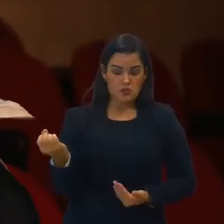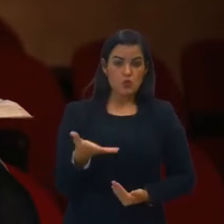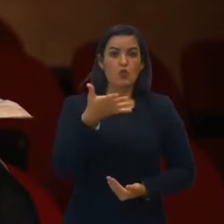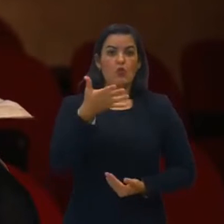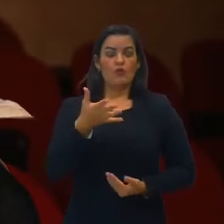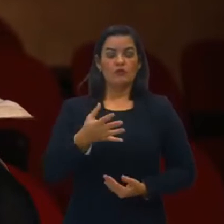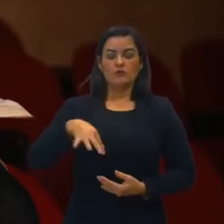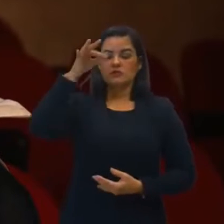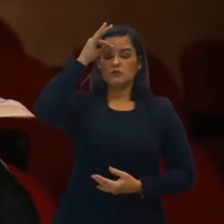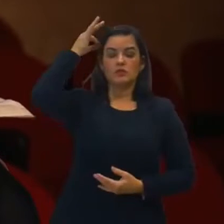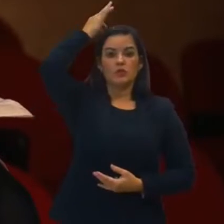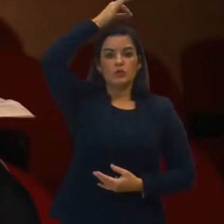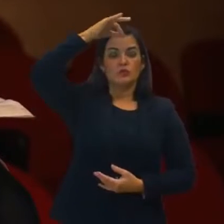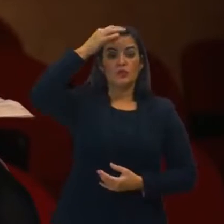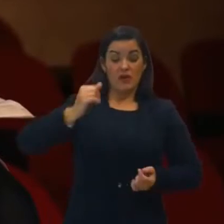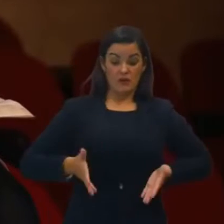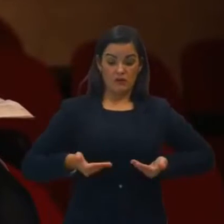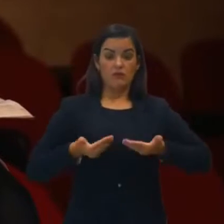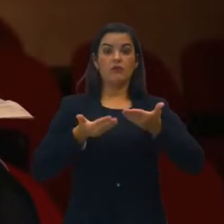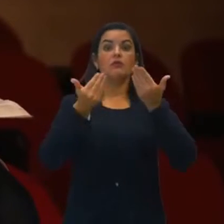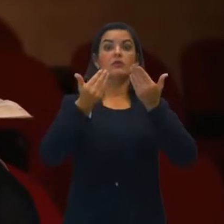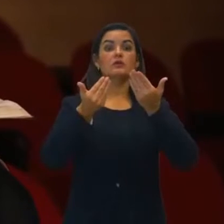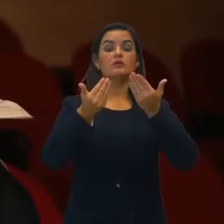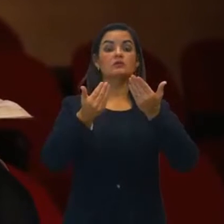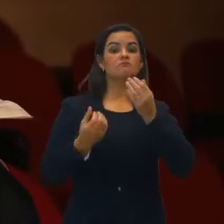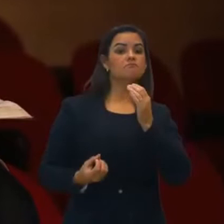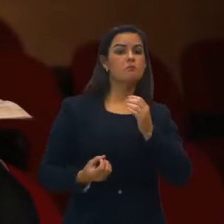Os grandes avivamentos nasceram do ventre da crise.